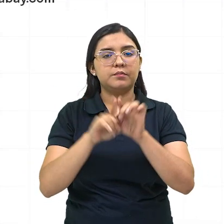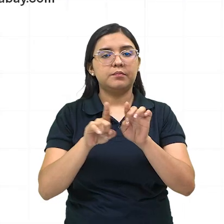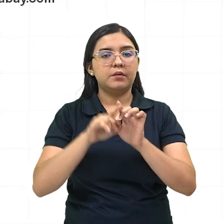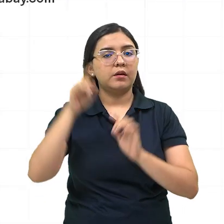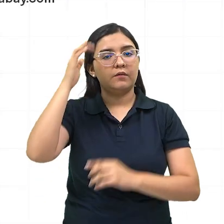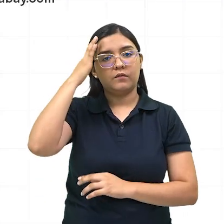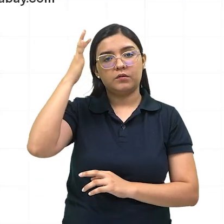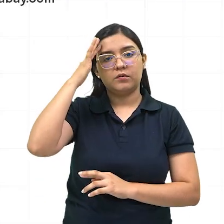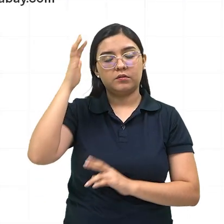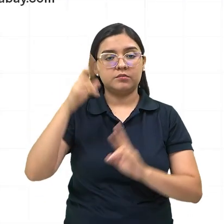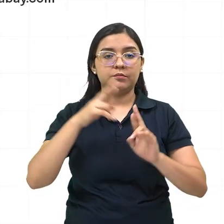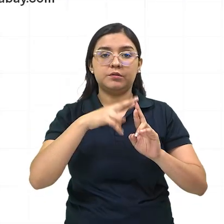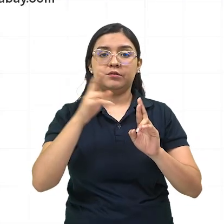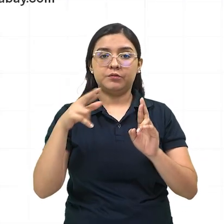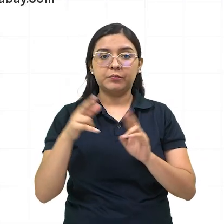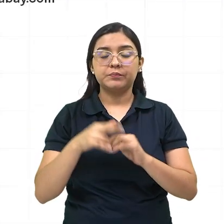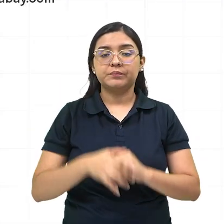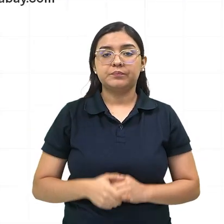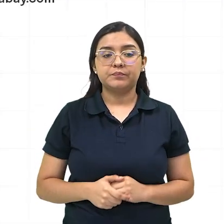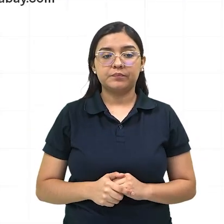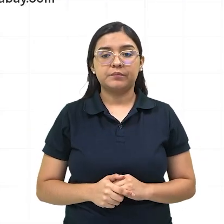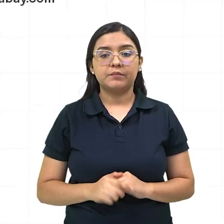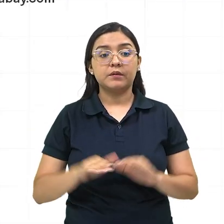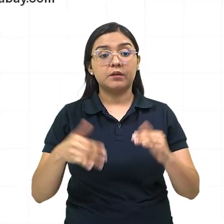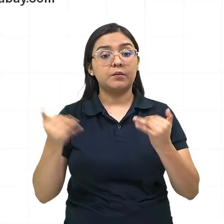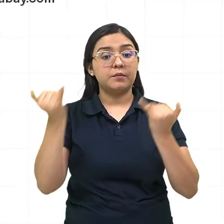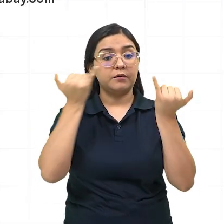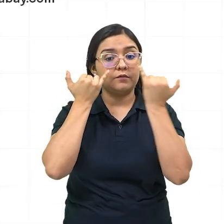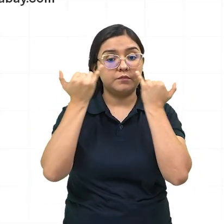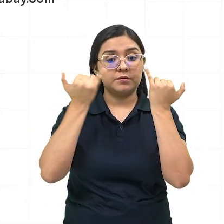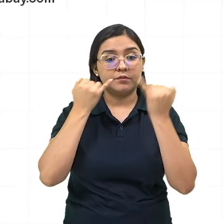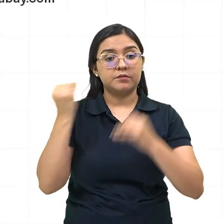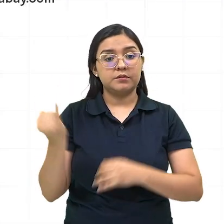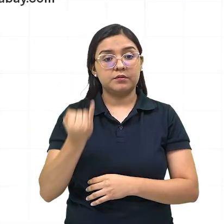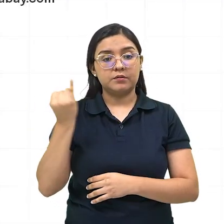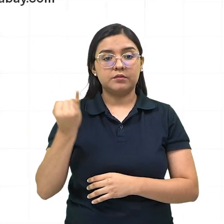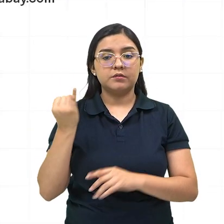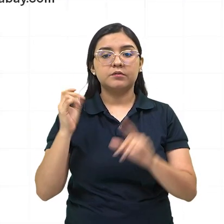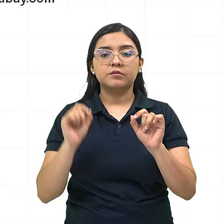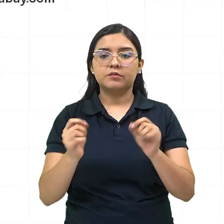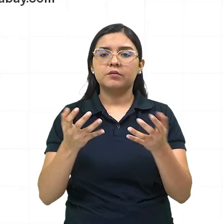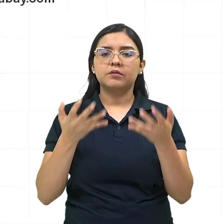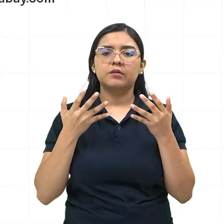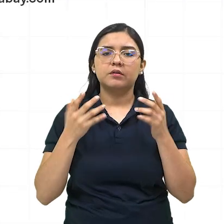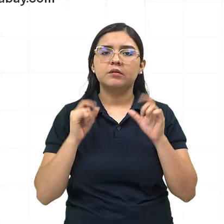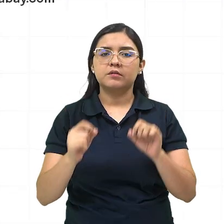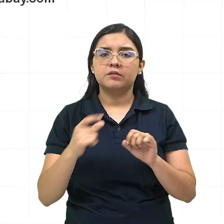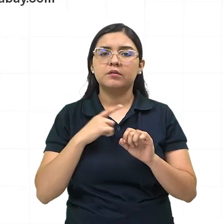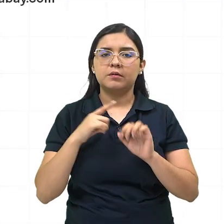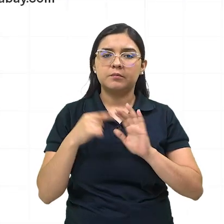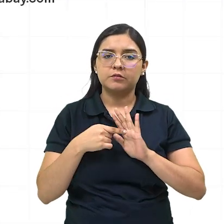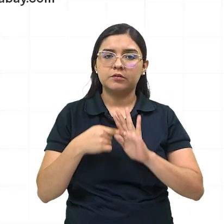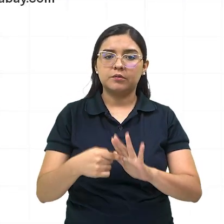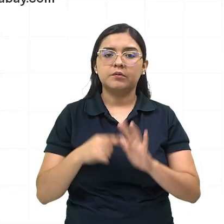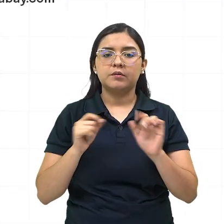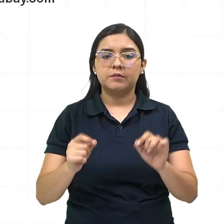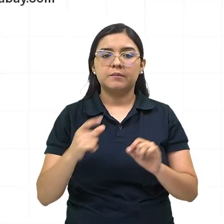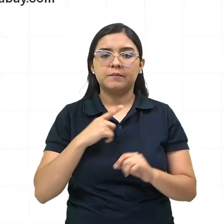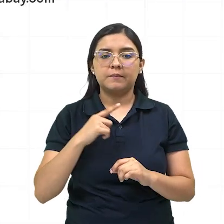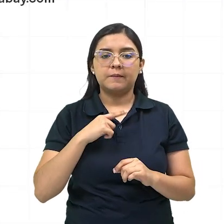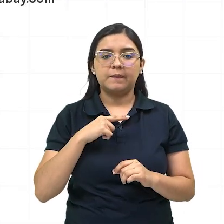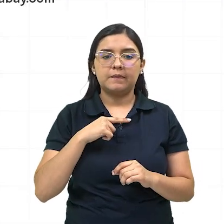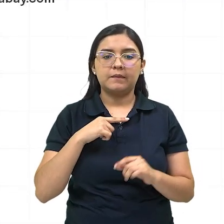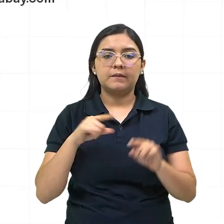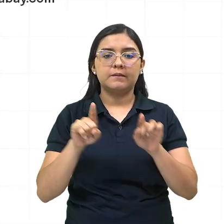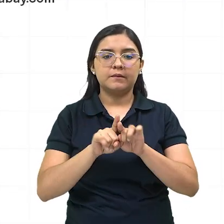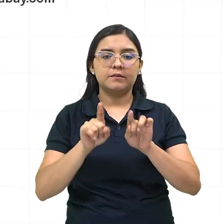né? E aqui é um dado bem interessante que eu gostaria de fazer como adendo. Nessa dimensão dos